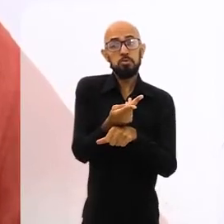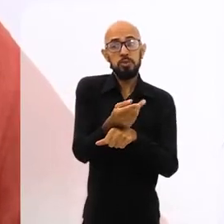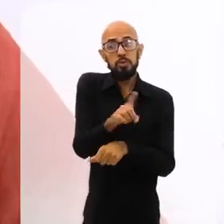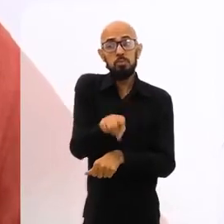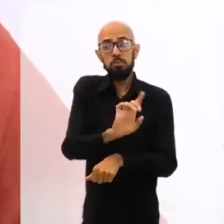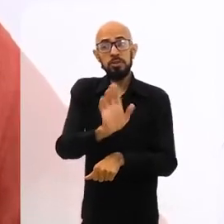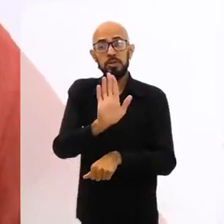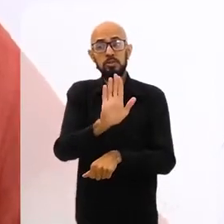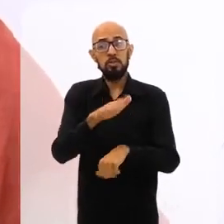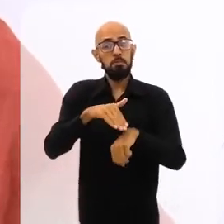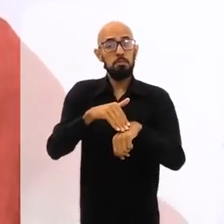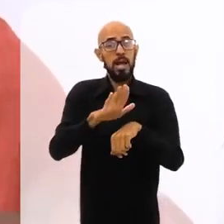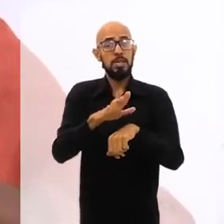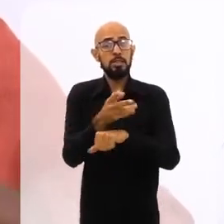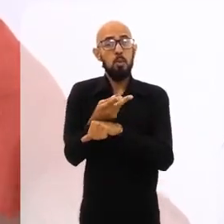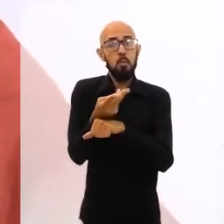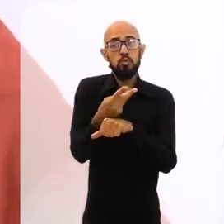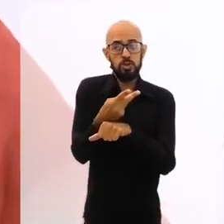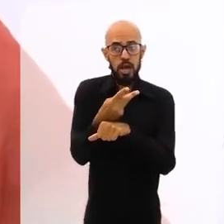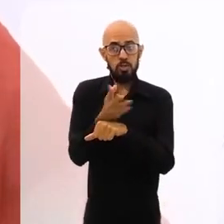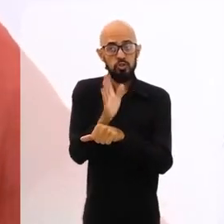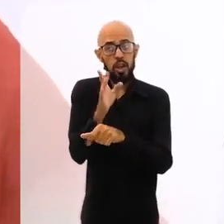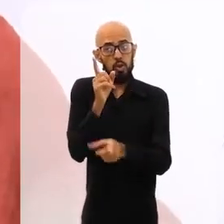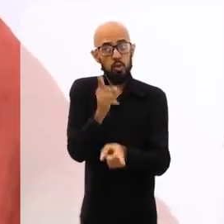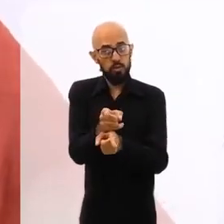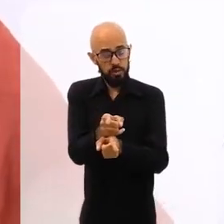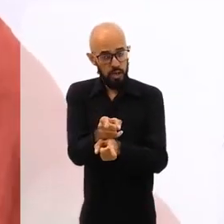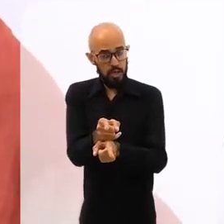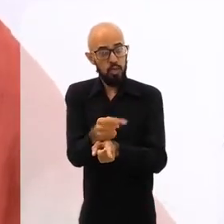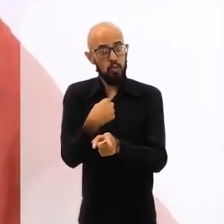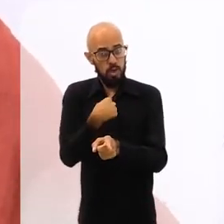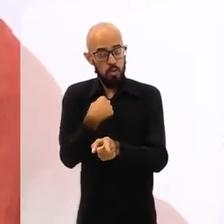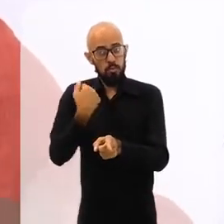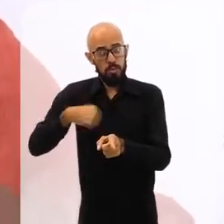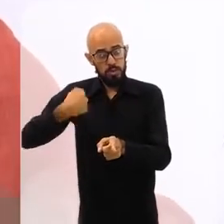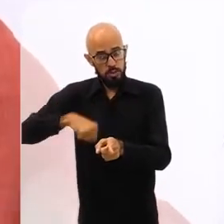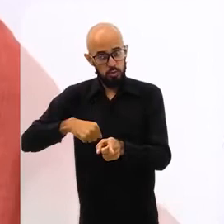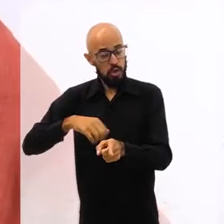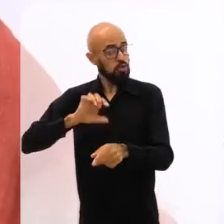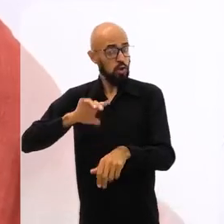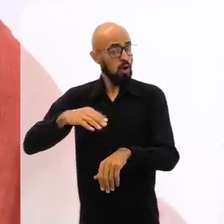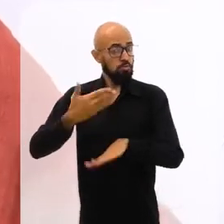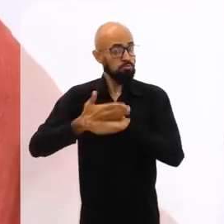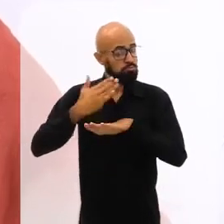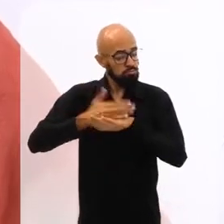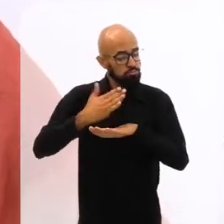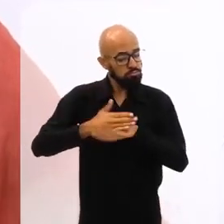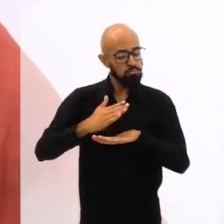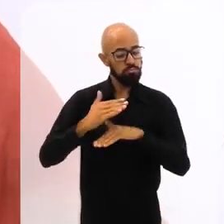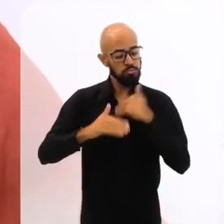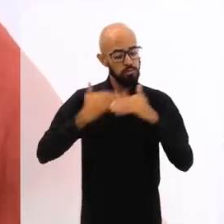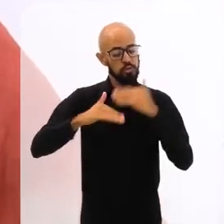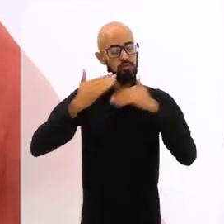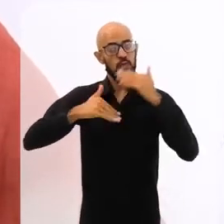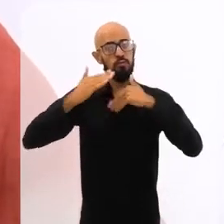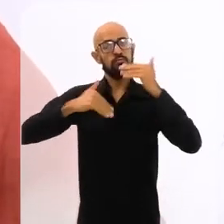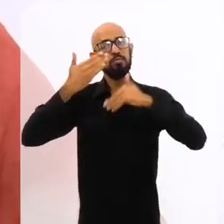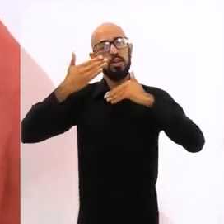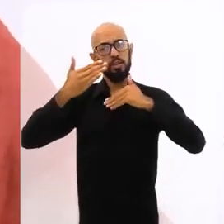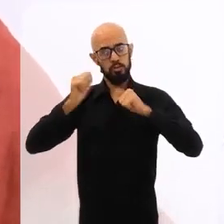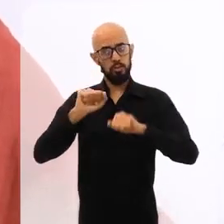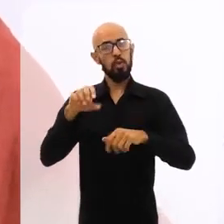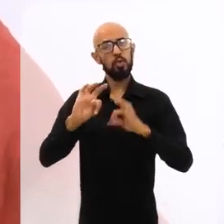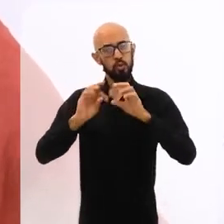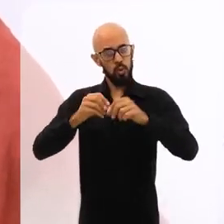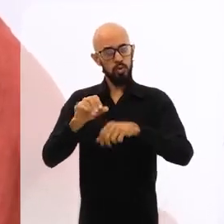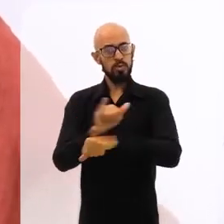de buscar. Eu já encontrei o que eu preciso. Eu só preciso apenas de continuar praticando, desenvolvendo todo esse processo,